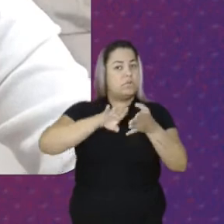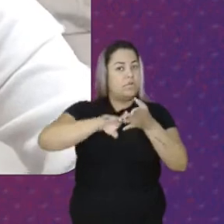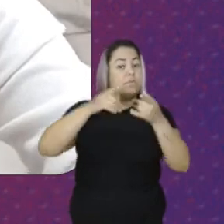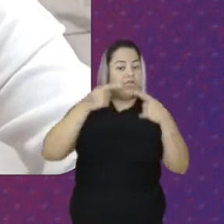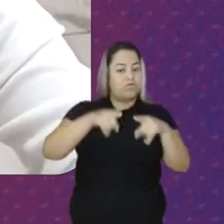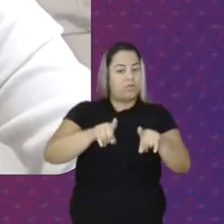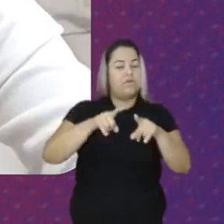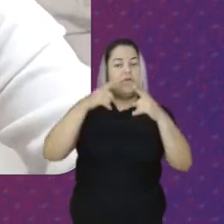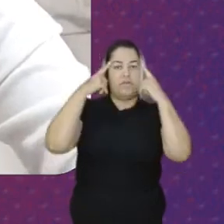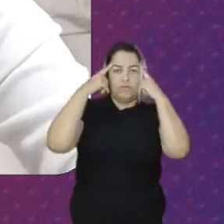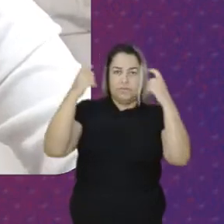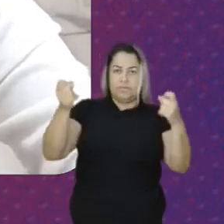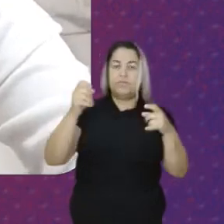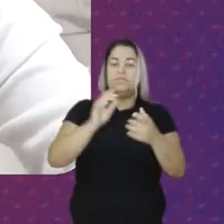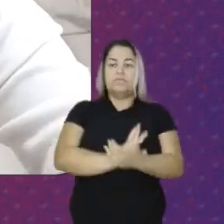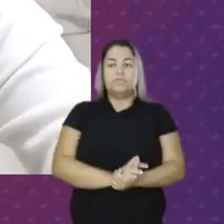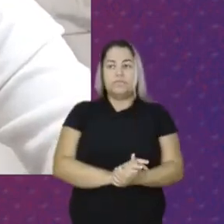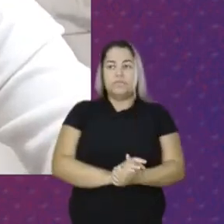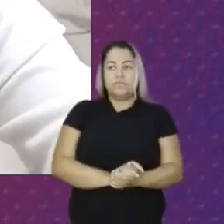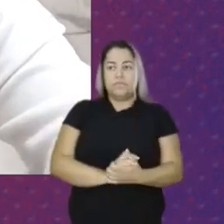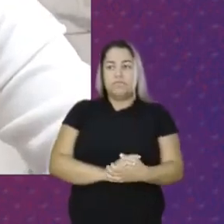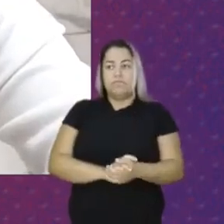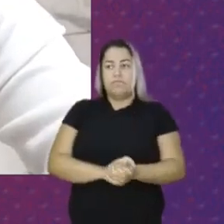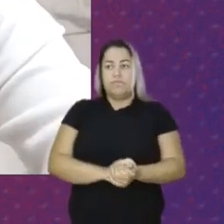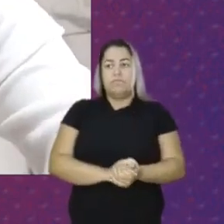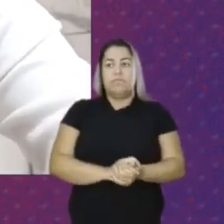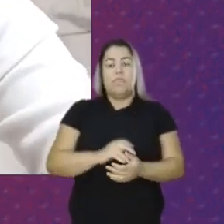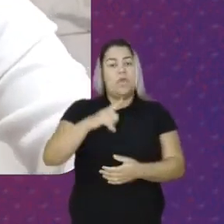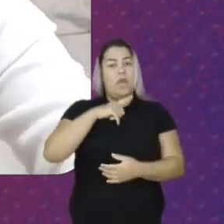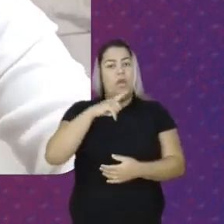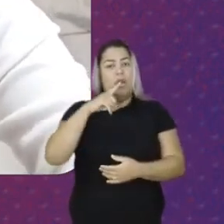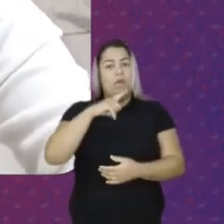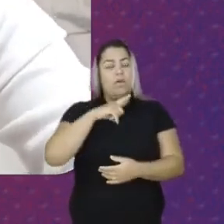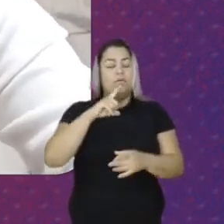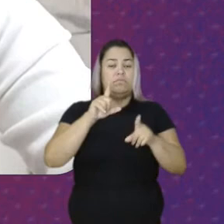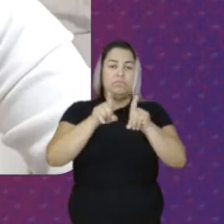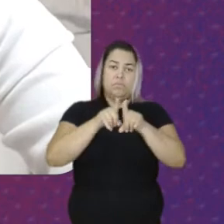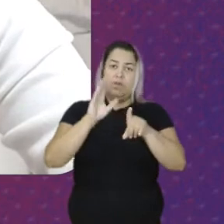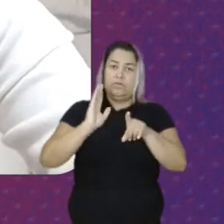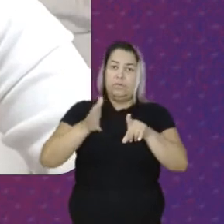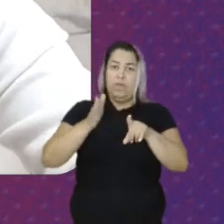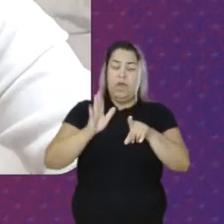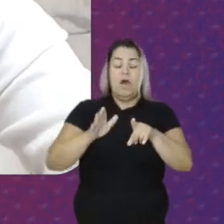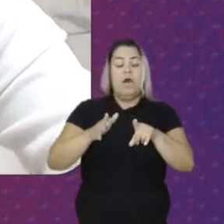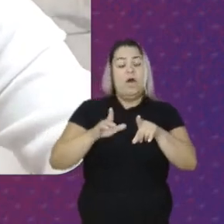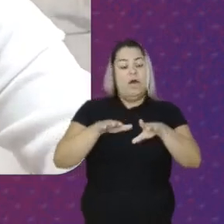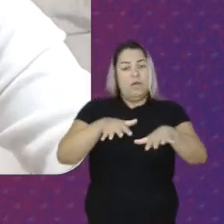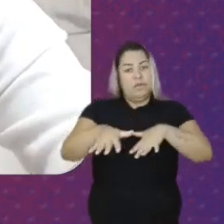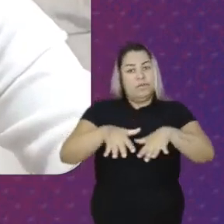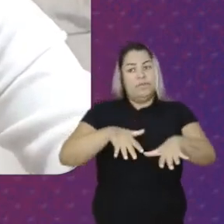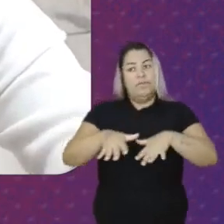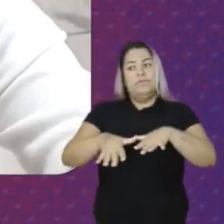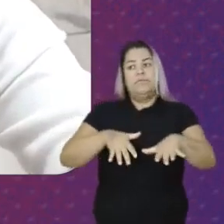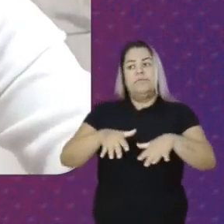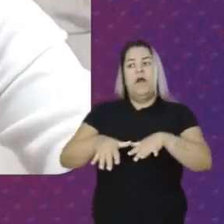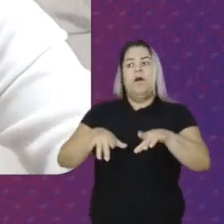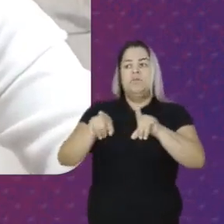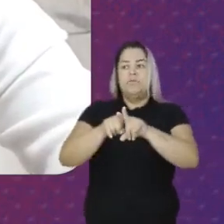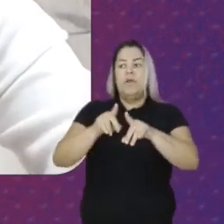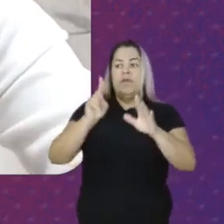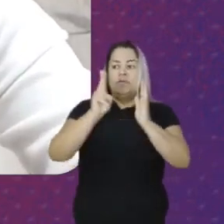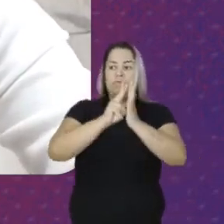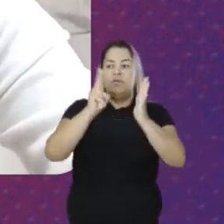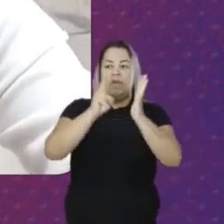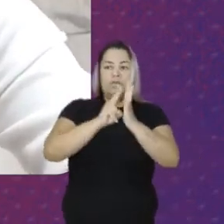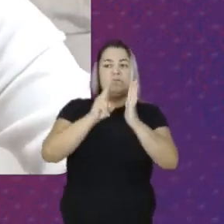Mulheres. Tenho uma longa atuação já no movimento feminista, no movimento indígena